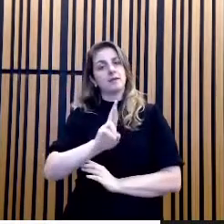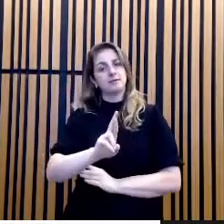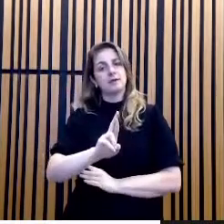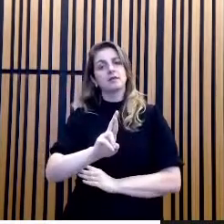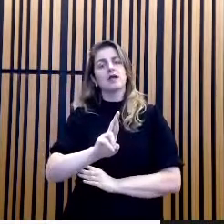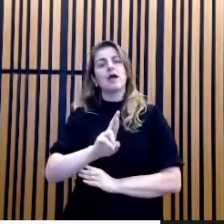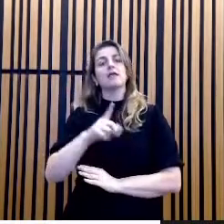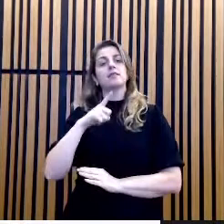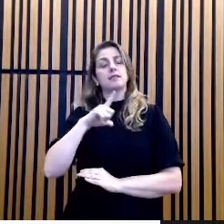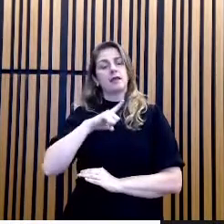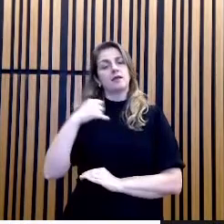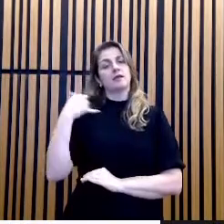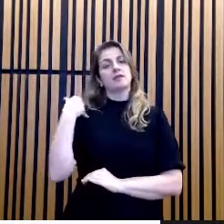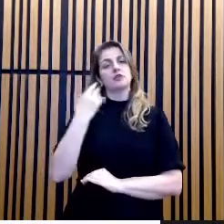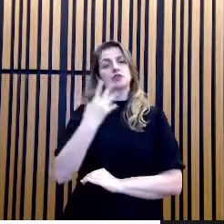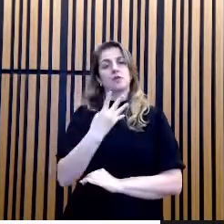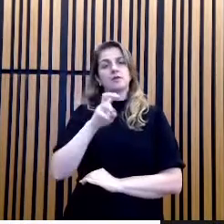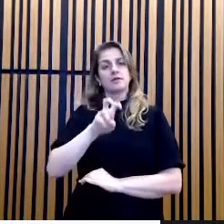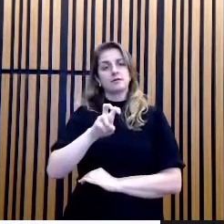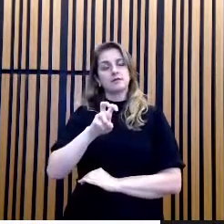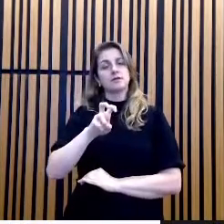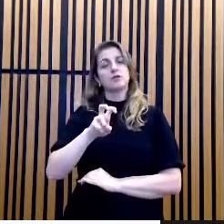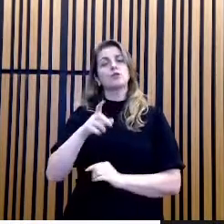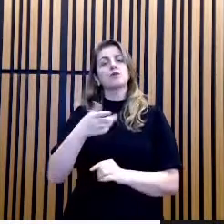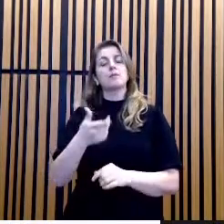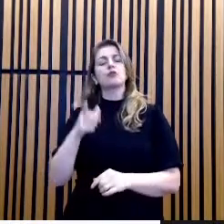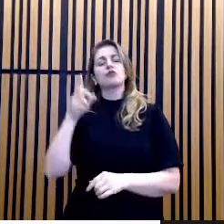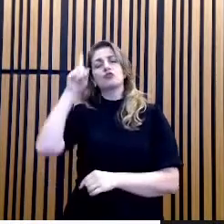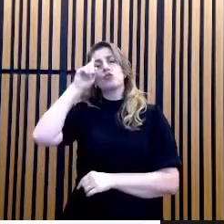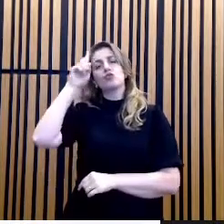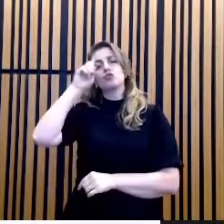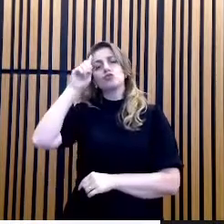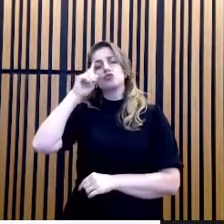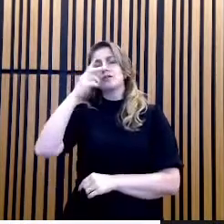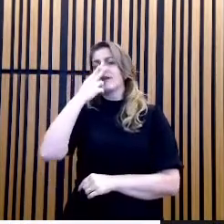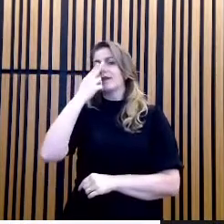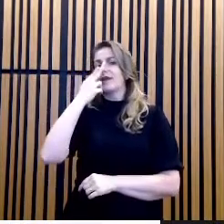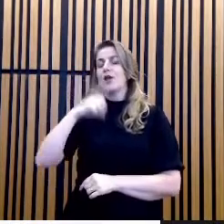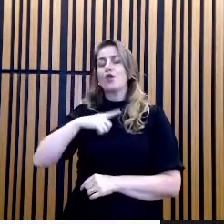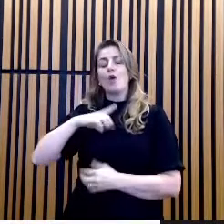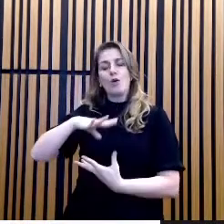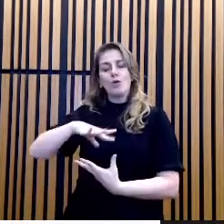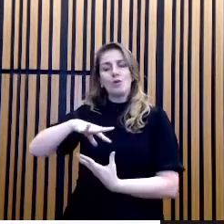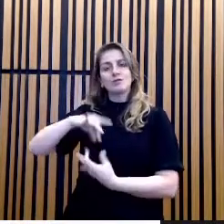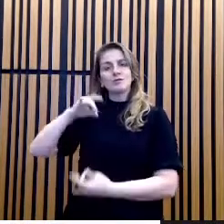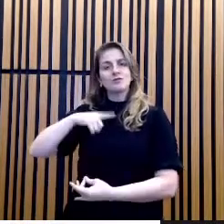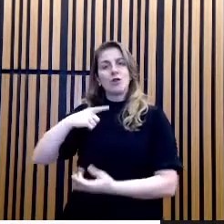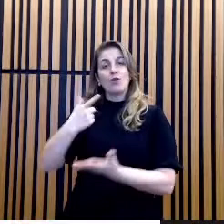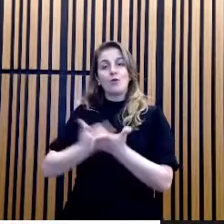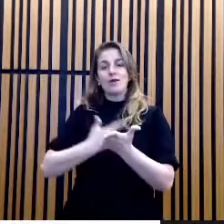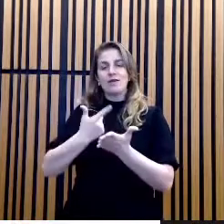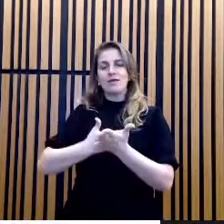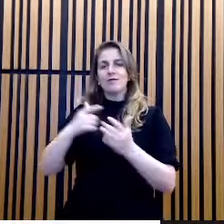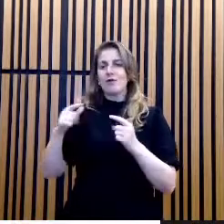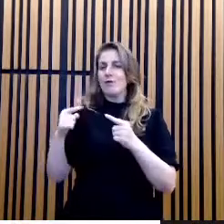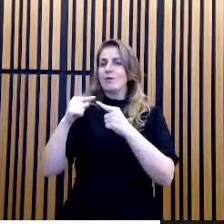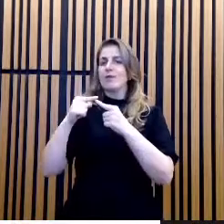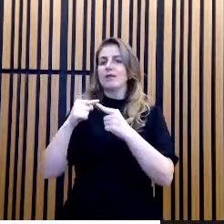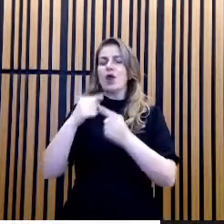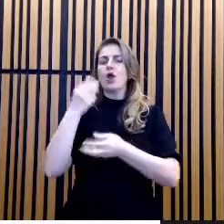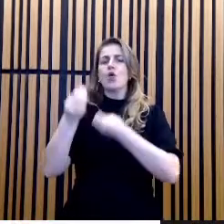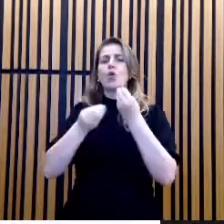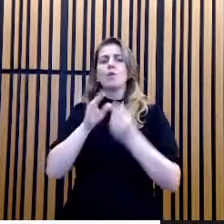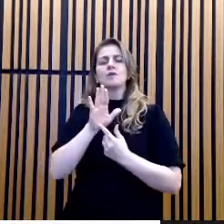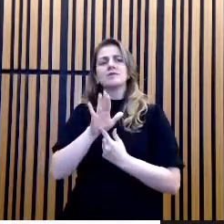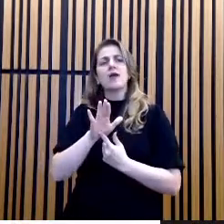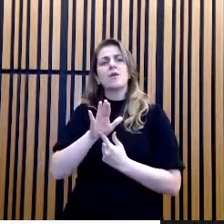está com 45 anos. E ela encarna no seu dia a dia o espírito do livro que ela escreveu com Anne Berest. Como ser uma